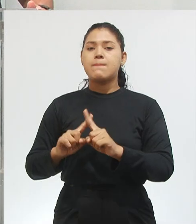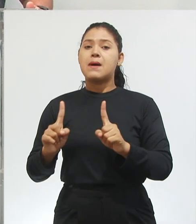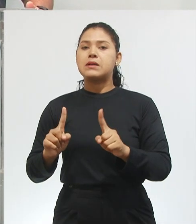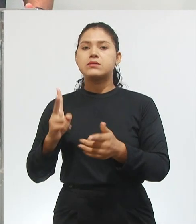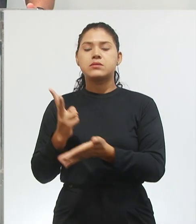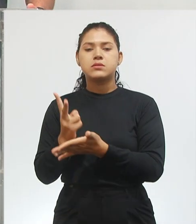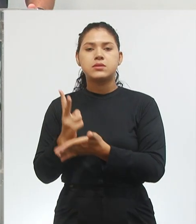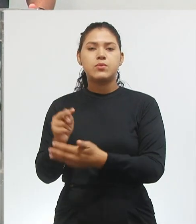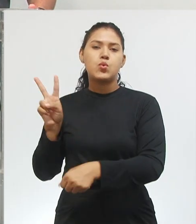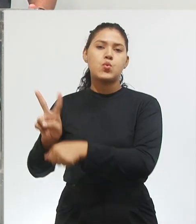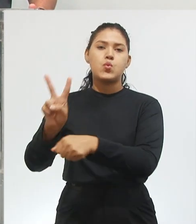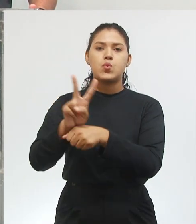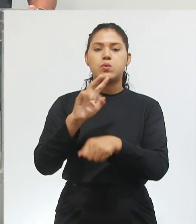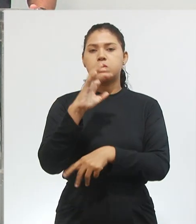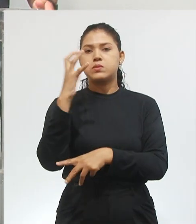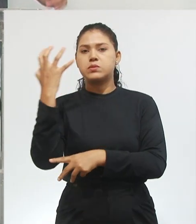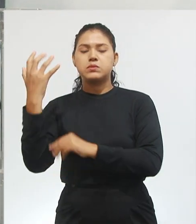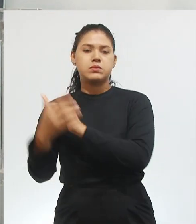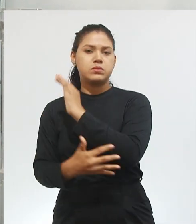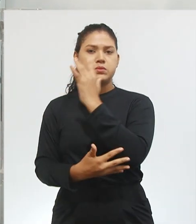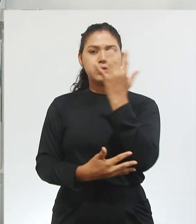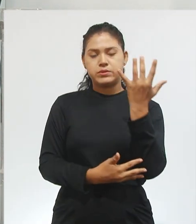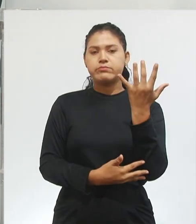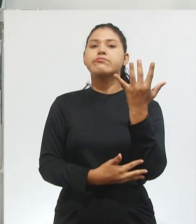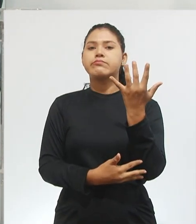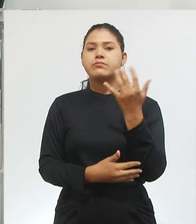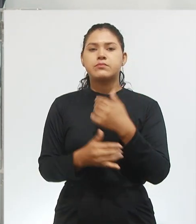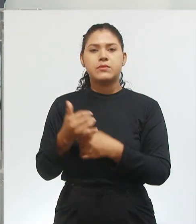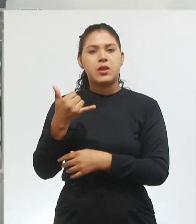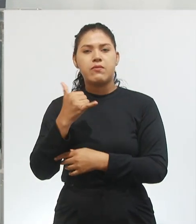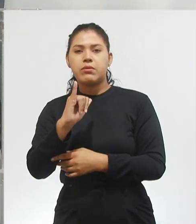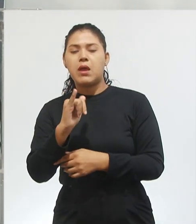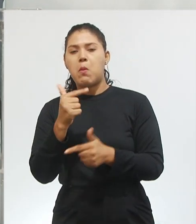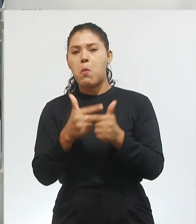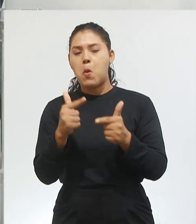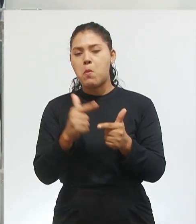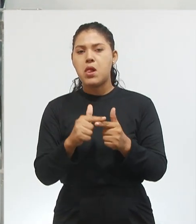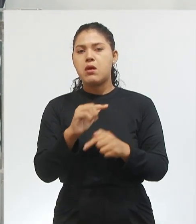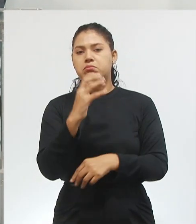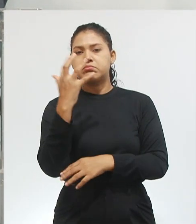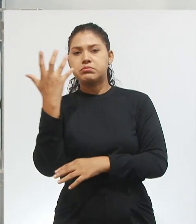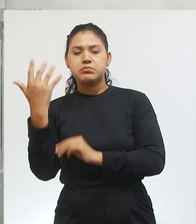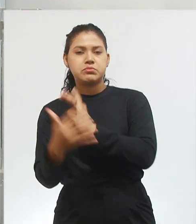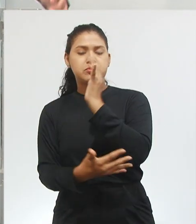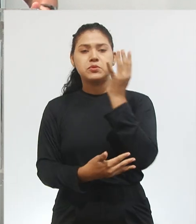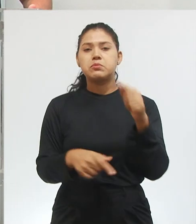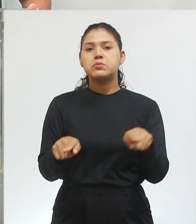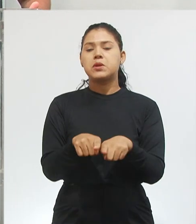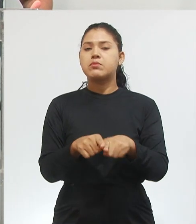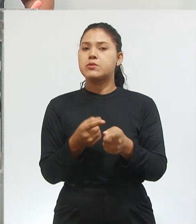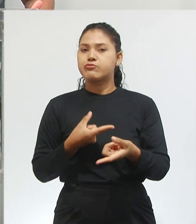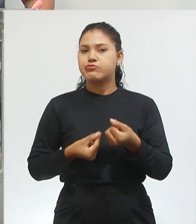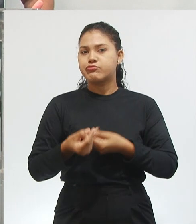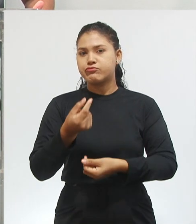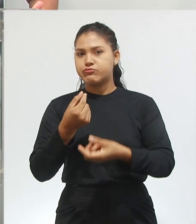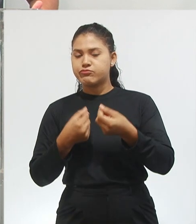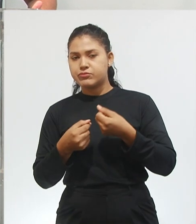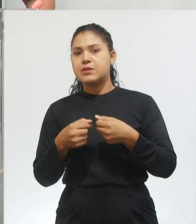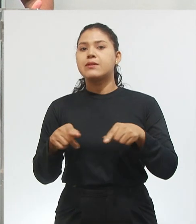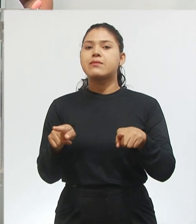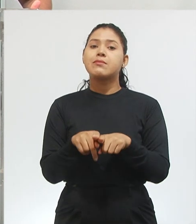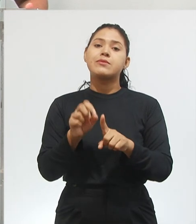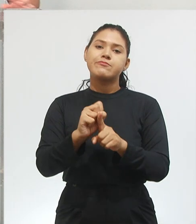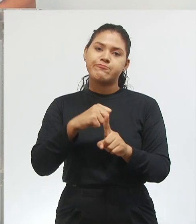sem prejudicar nenhuma das partes sem prejudicar o ambiental sem prejudicar o econômico e sem prejudicar a